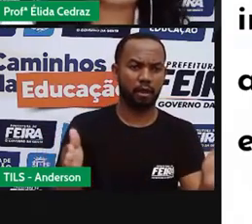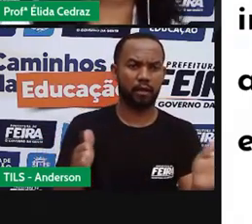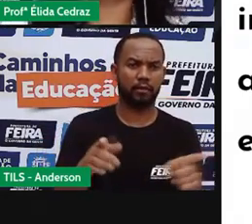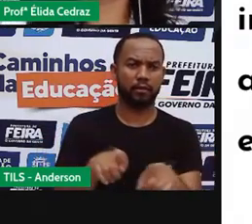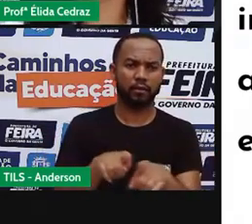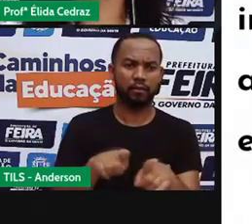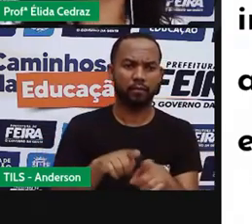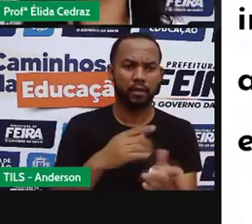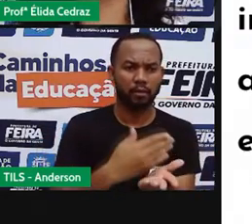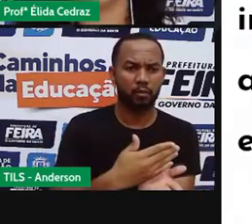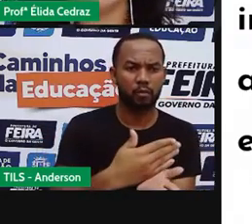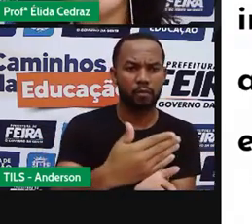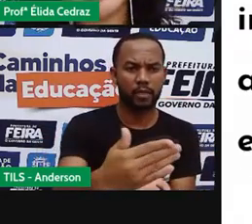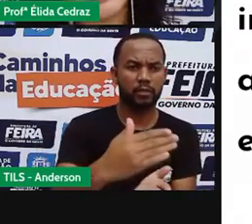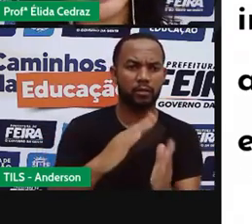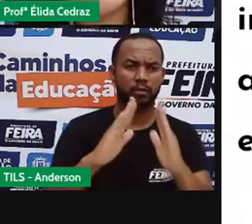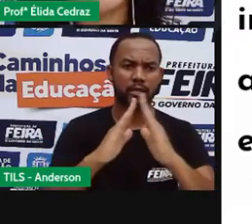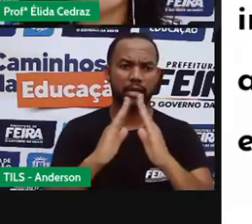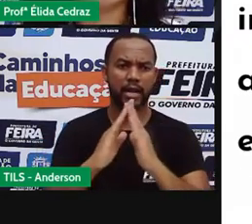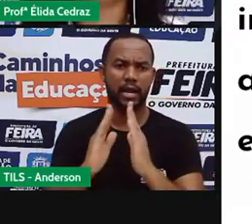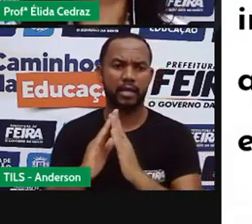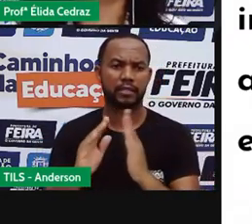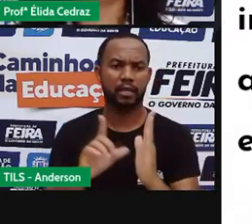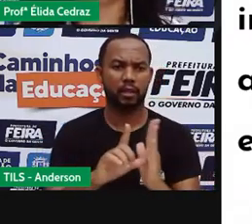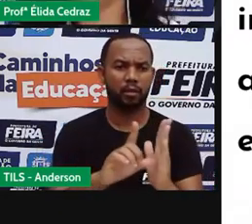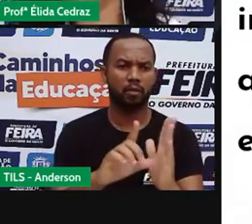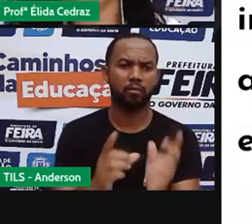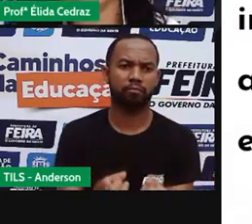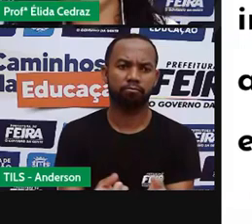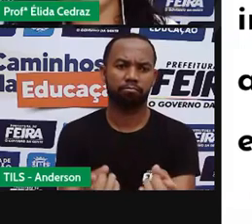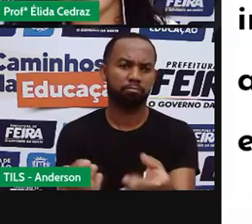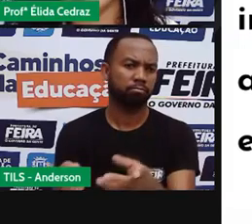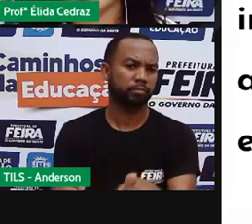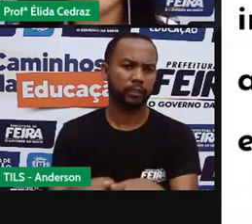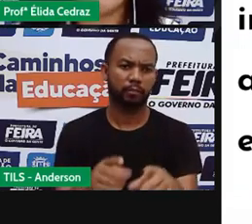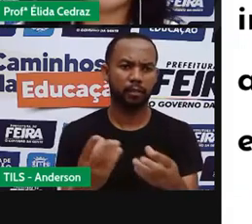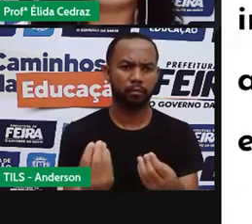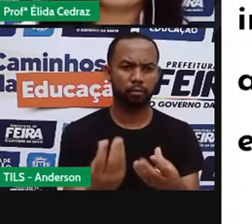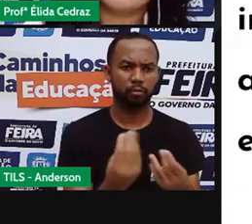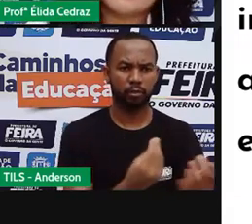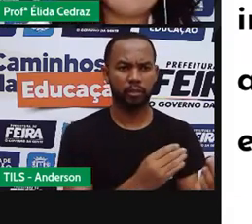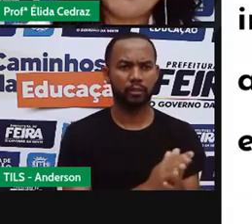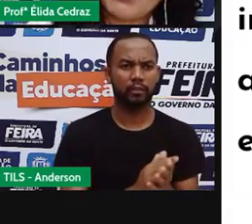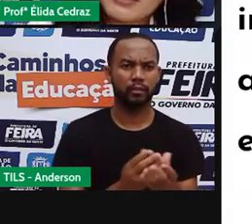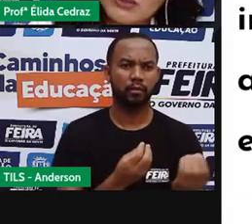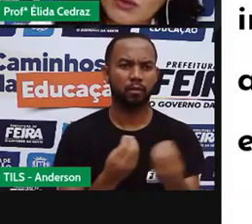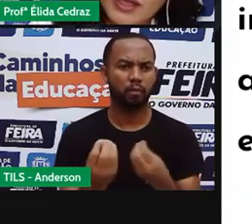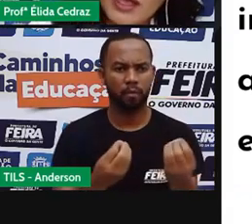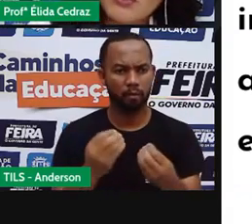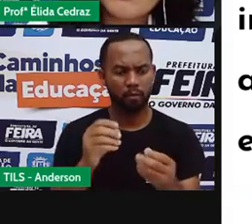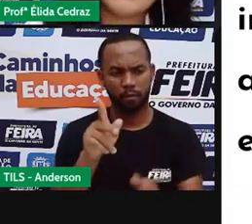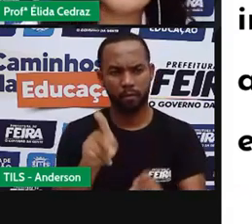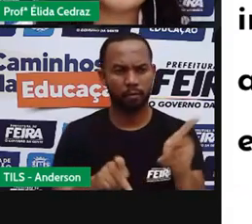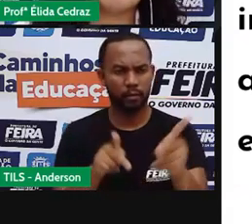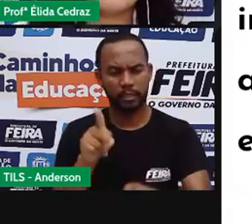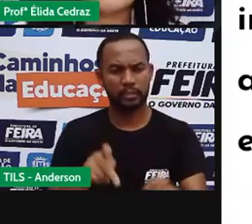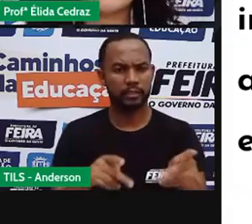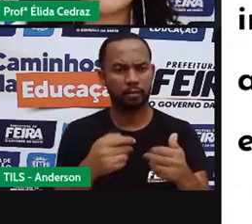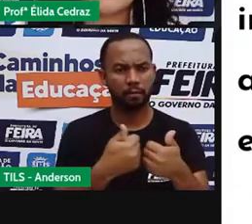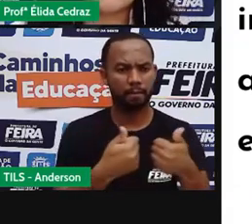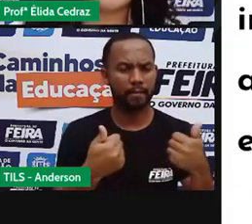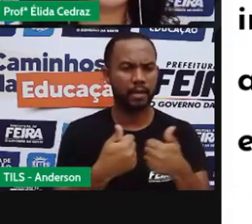ser instaladas casas comerciais em grande quantidade, para atender a população local e